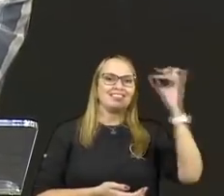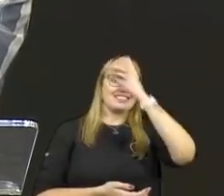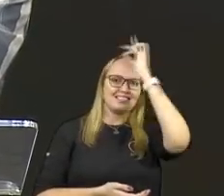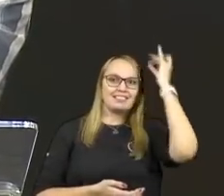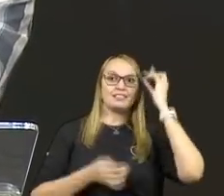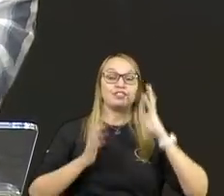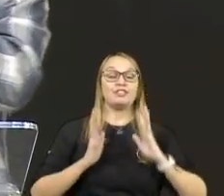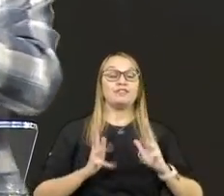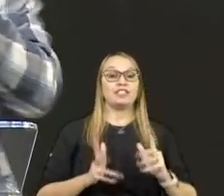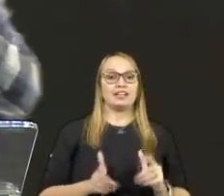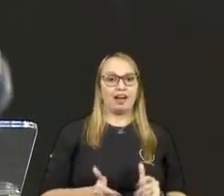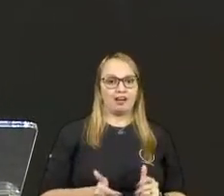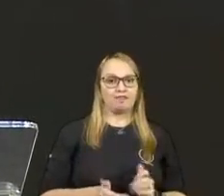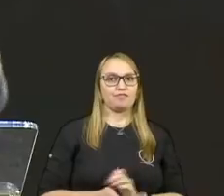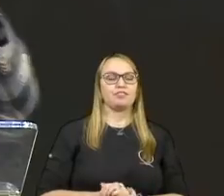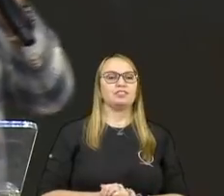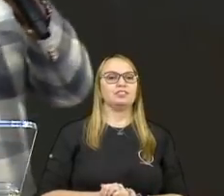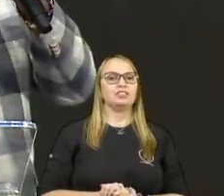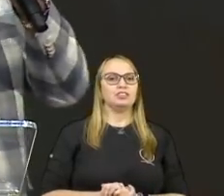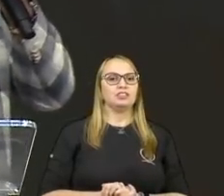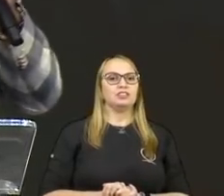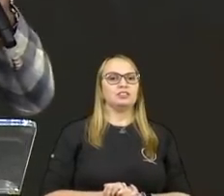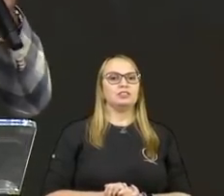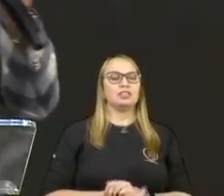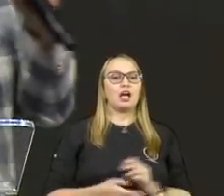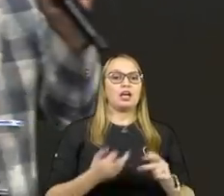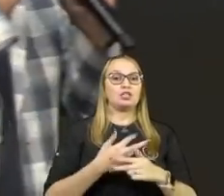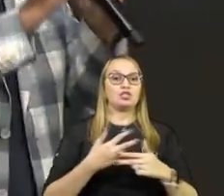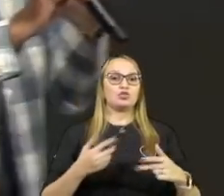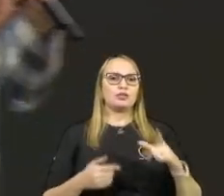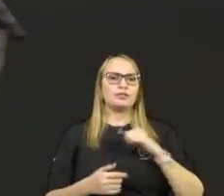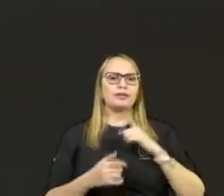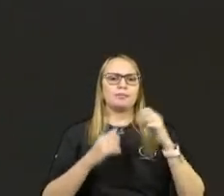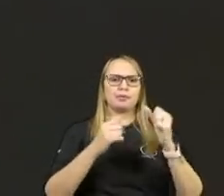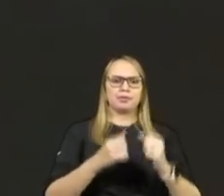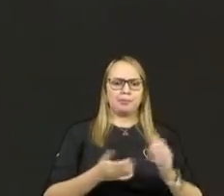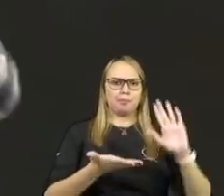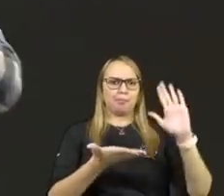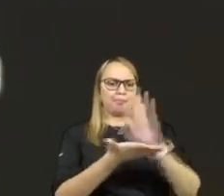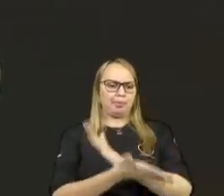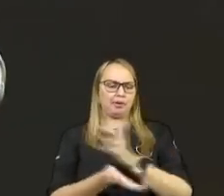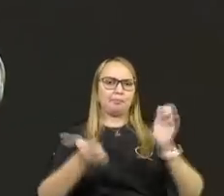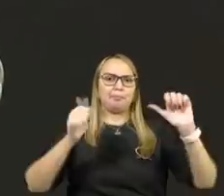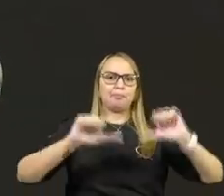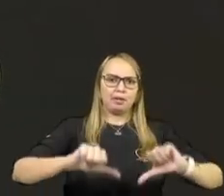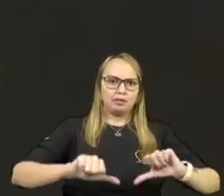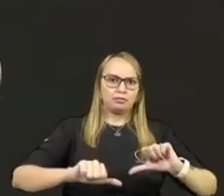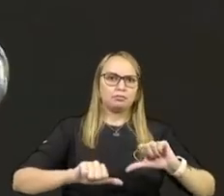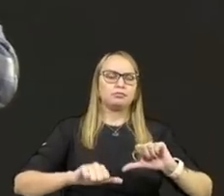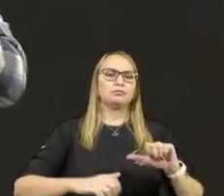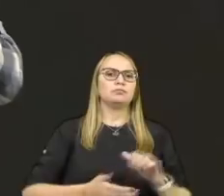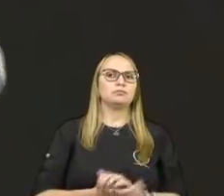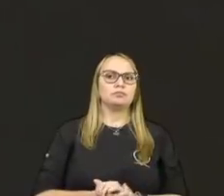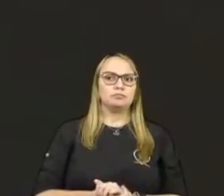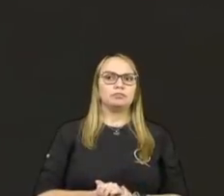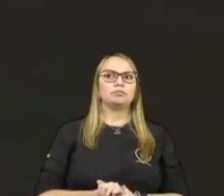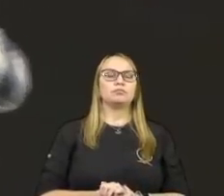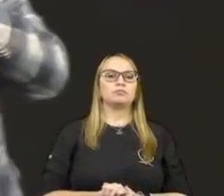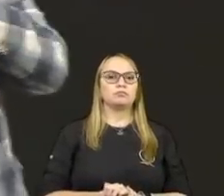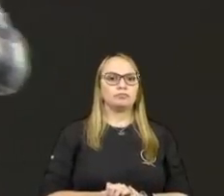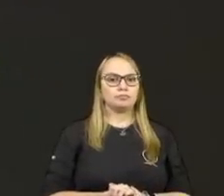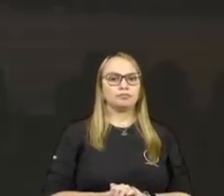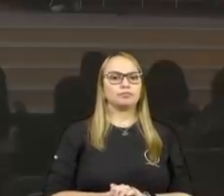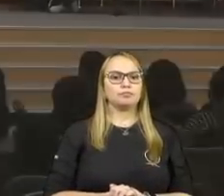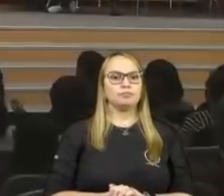Santificai-vos. Aquilo que tem poder para te derrotar e te destruir, vai ver